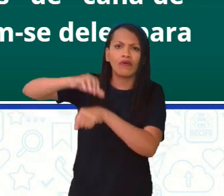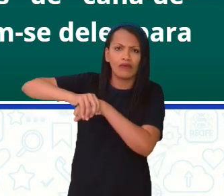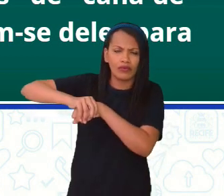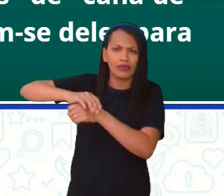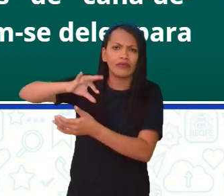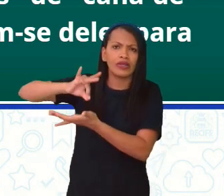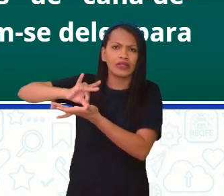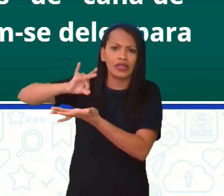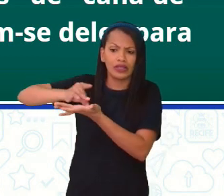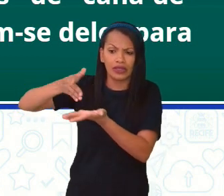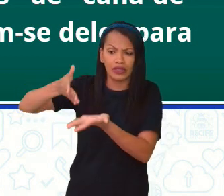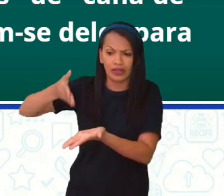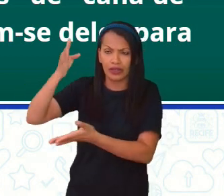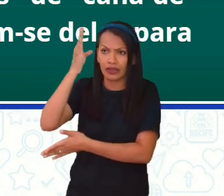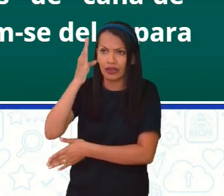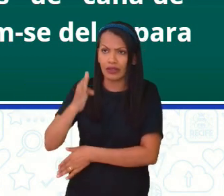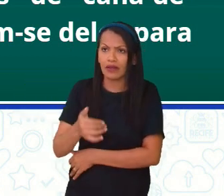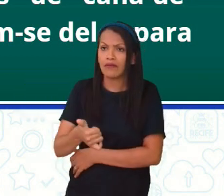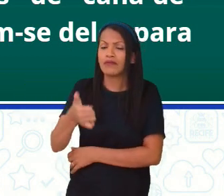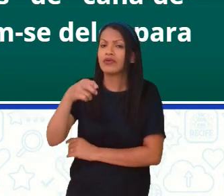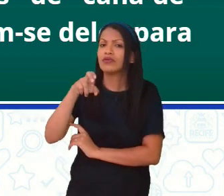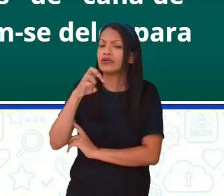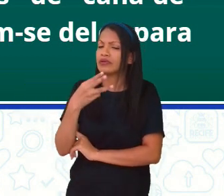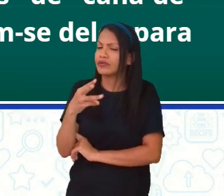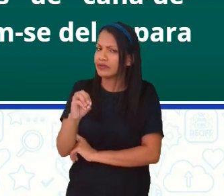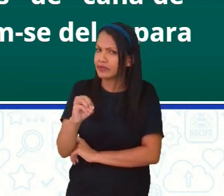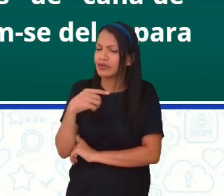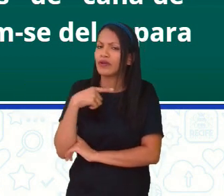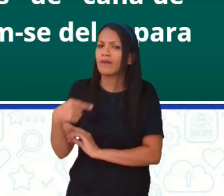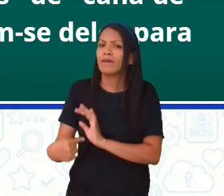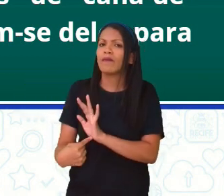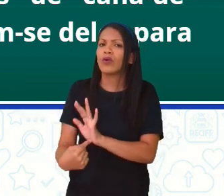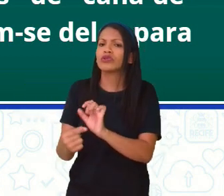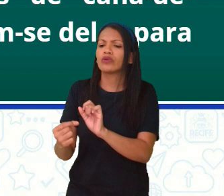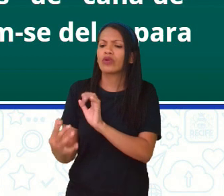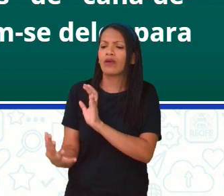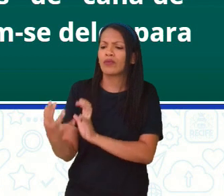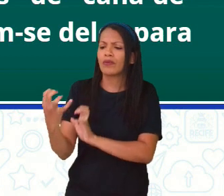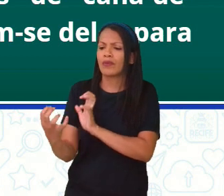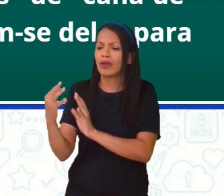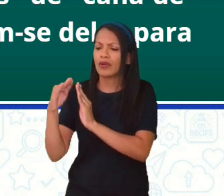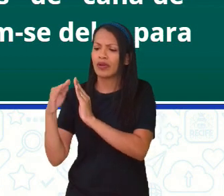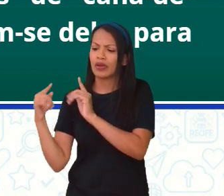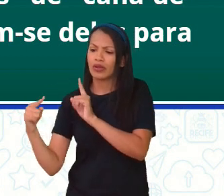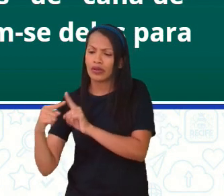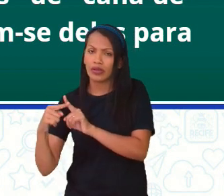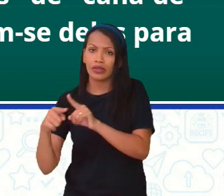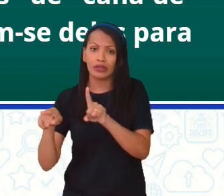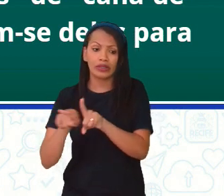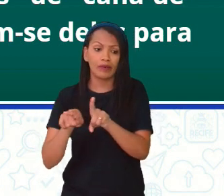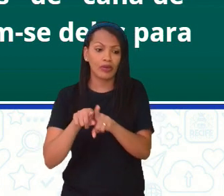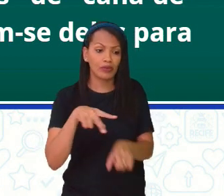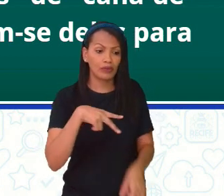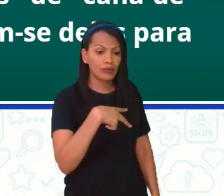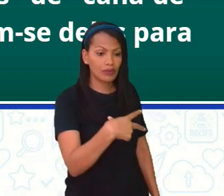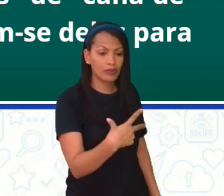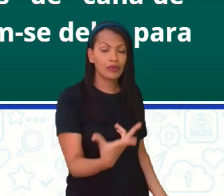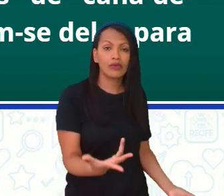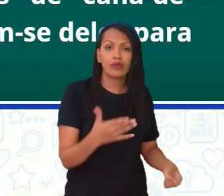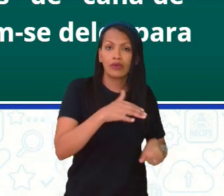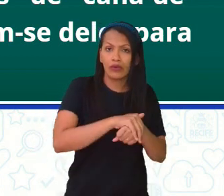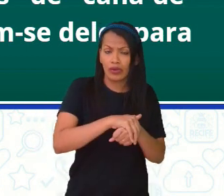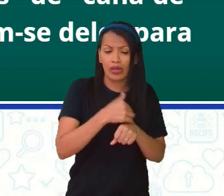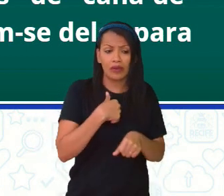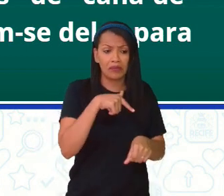efetiva no Brasil, a partir de 1530, expuseram conflitos entre a igreja e os colonos portugueses. Os colonos